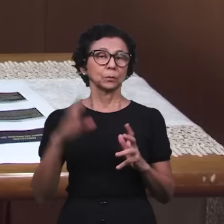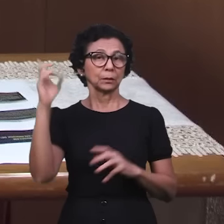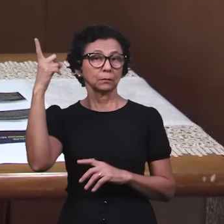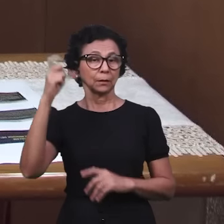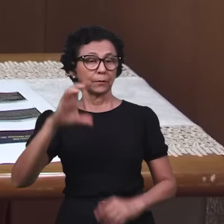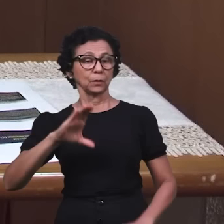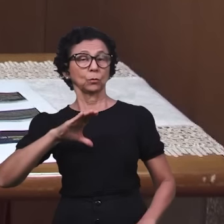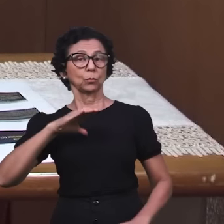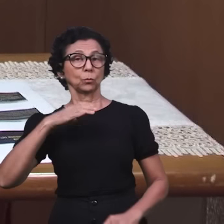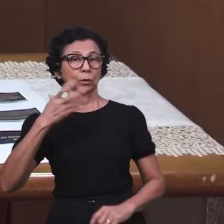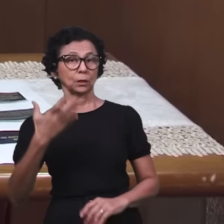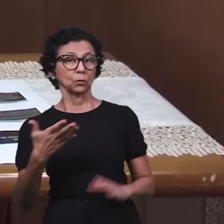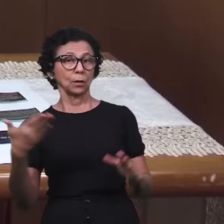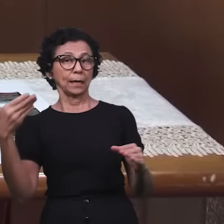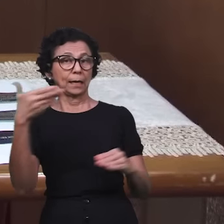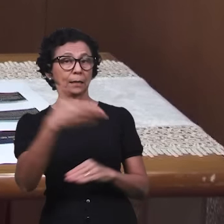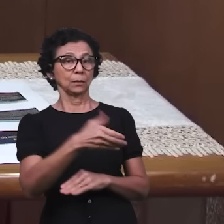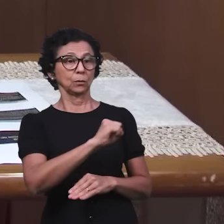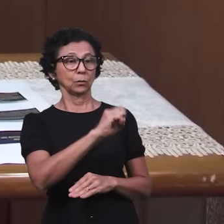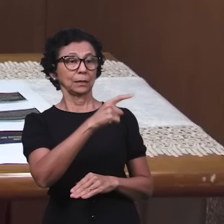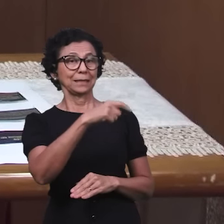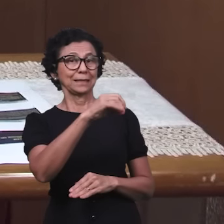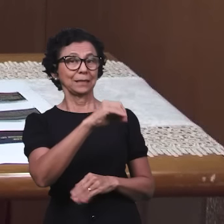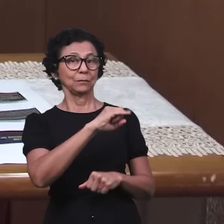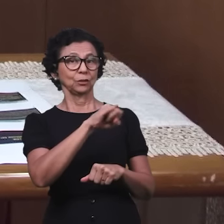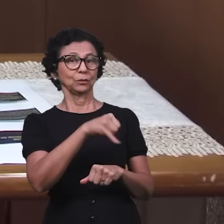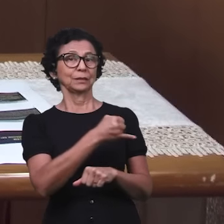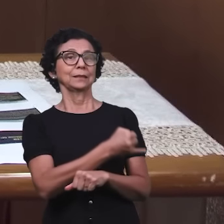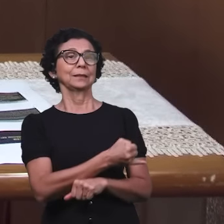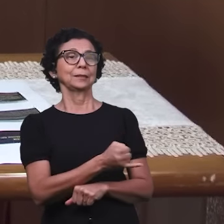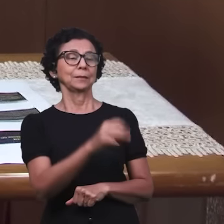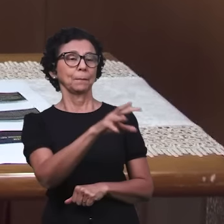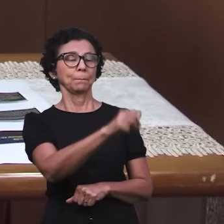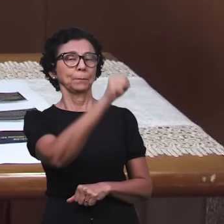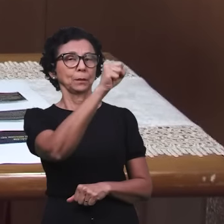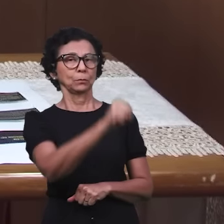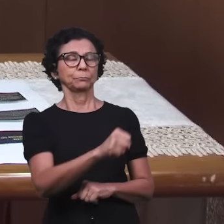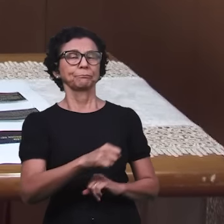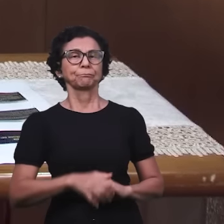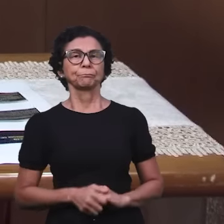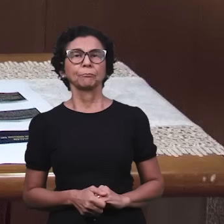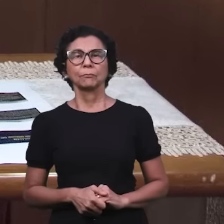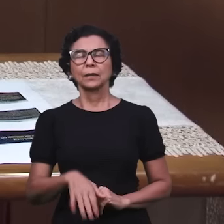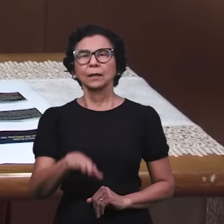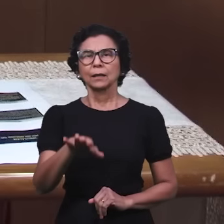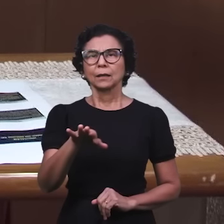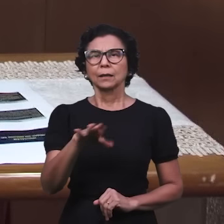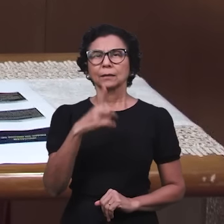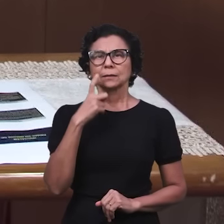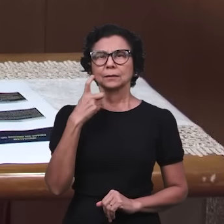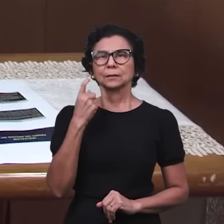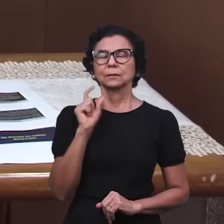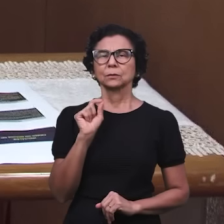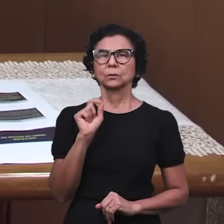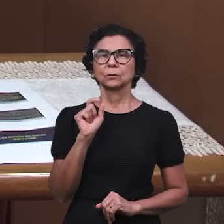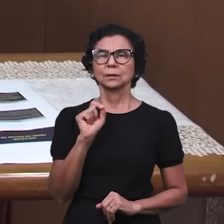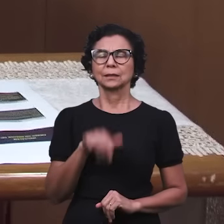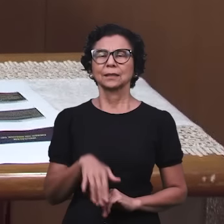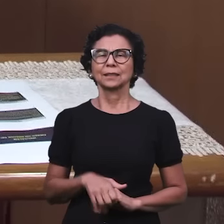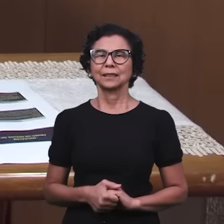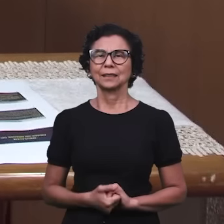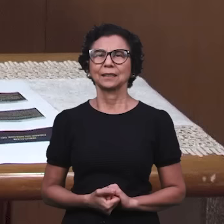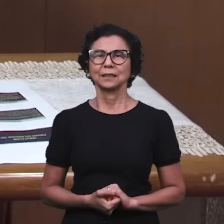que conquistou a fortaleza de Sião, que conquistou Jerusalém. Interessante que no último circuito, né, tem